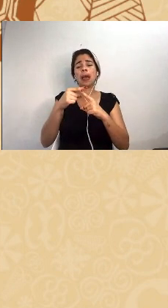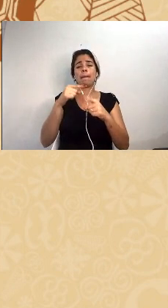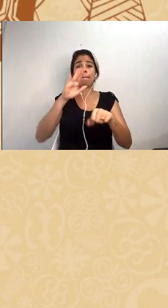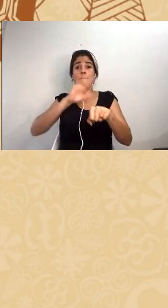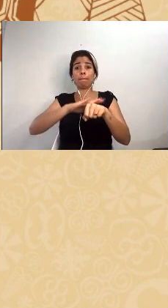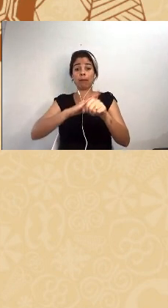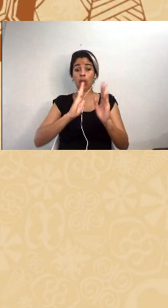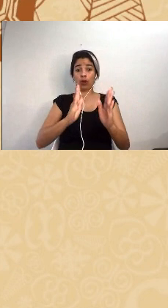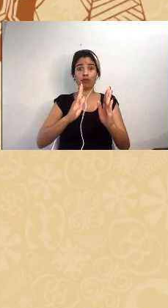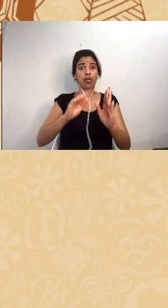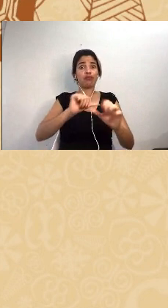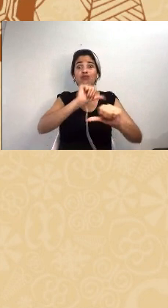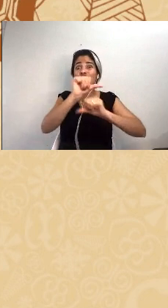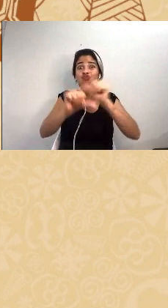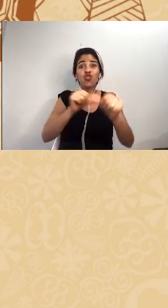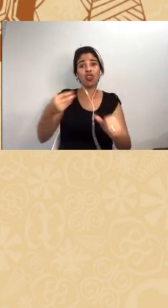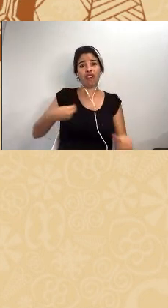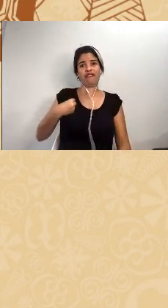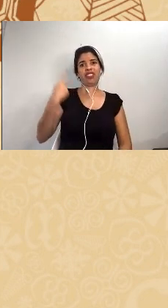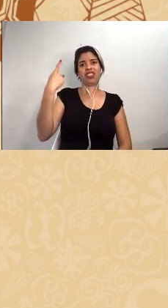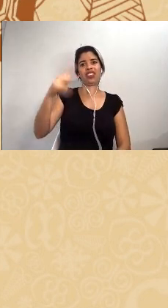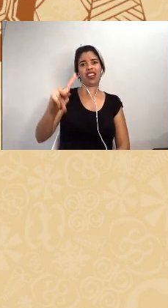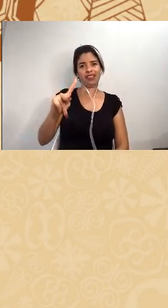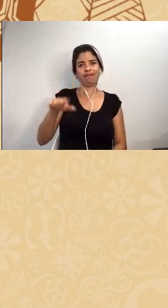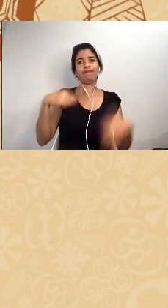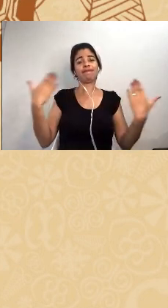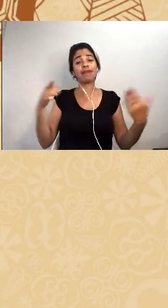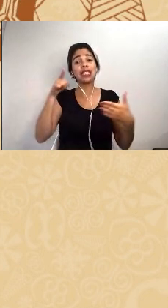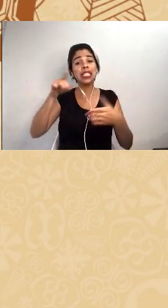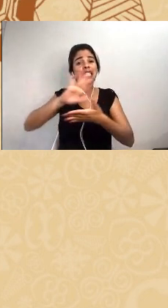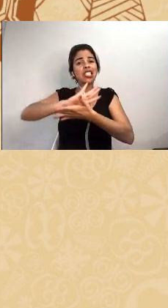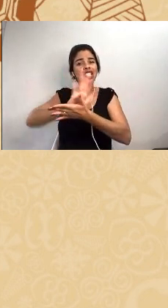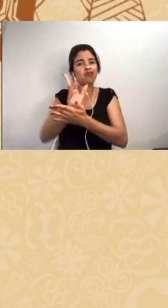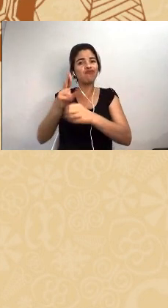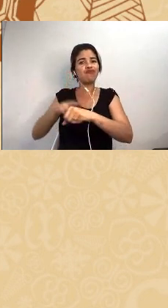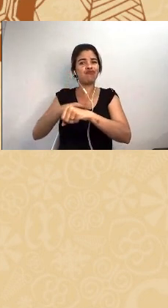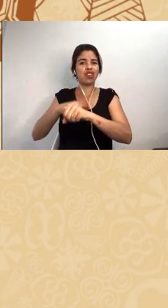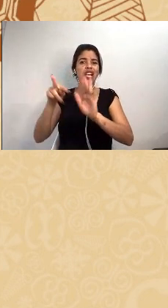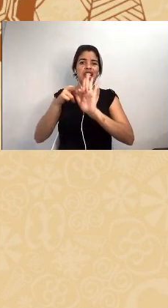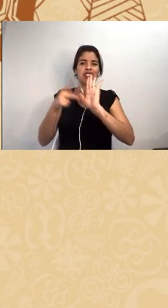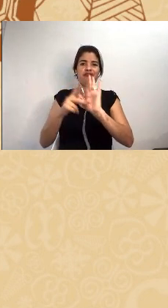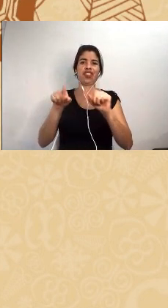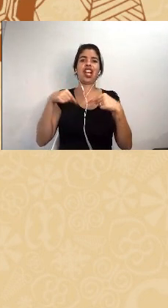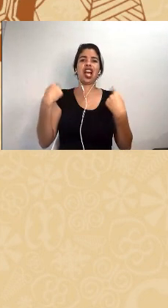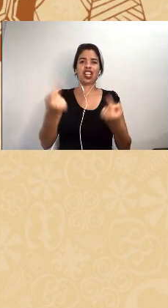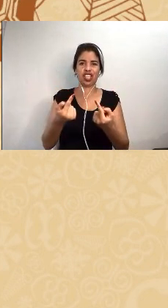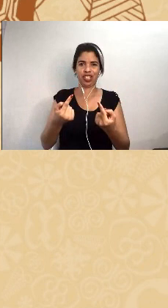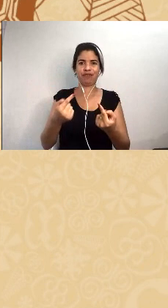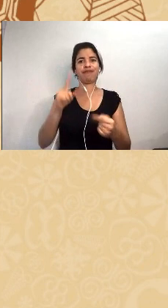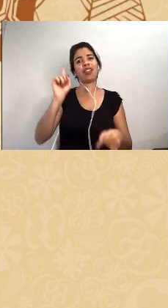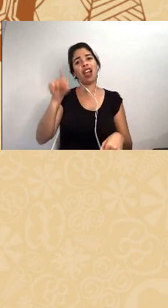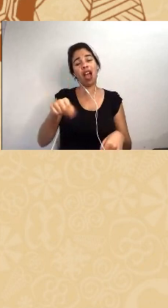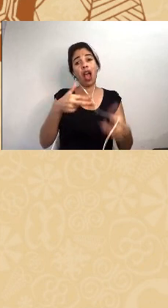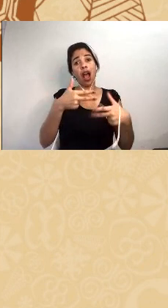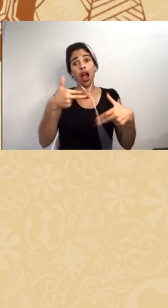muito subjetivo. E é isso que o racismo institucional faz com a gente. E é isso, né? Revestido, que é a instituição, né?